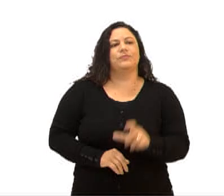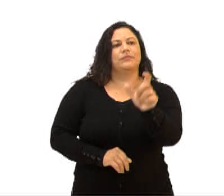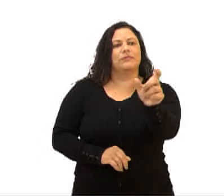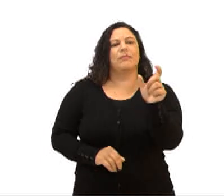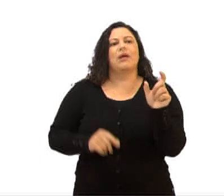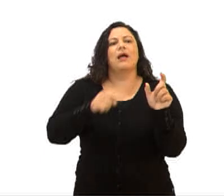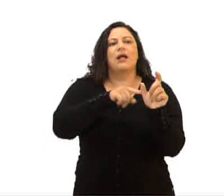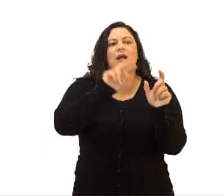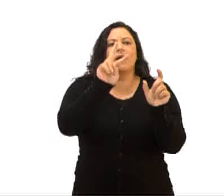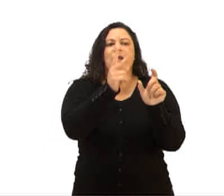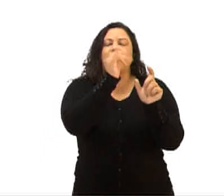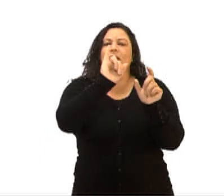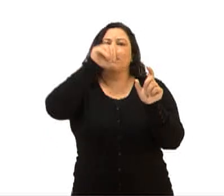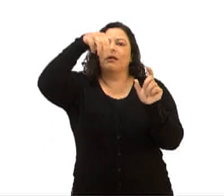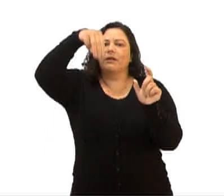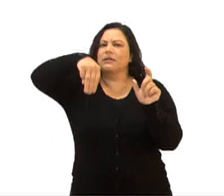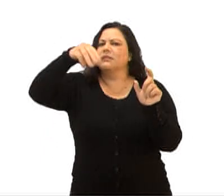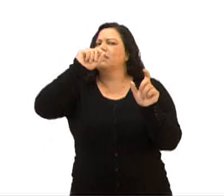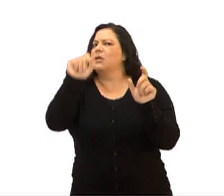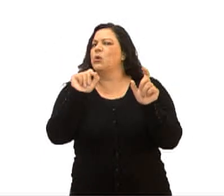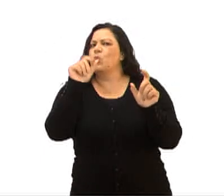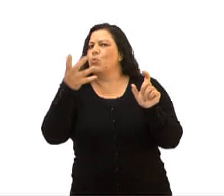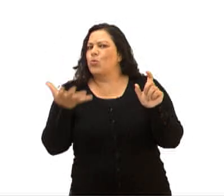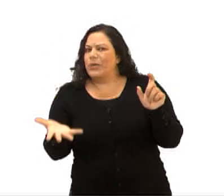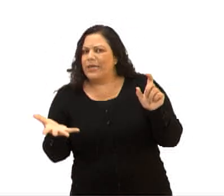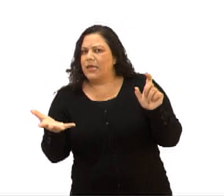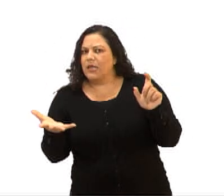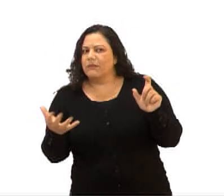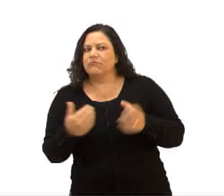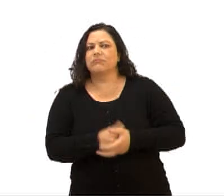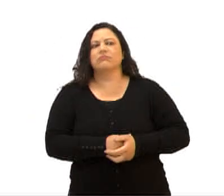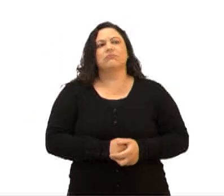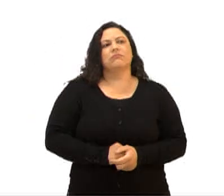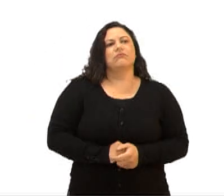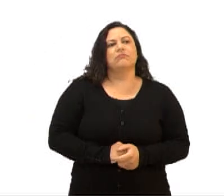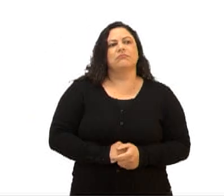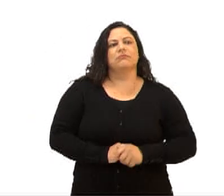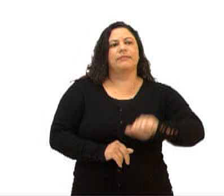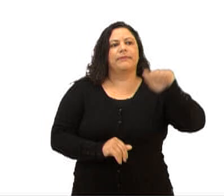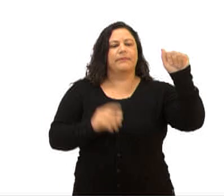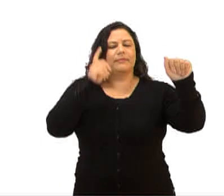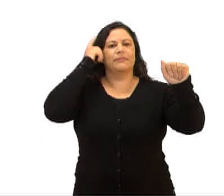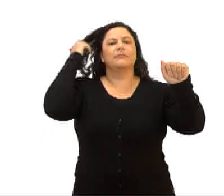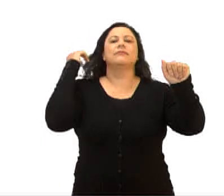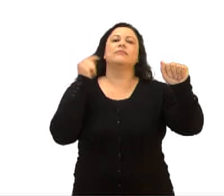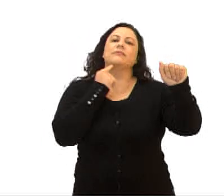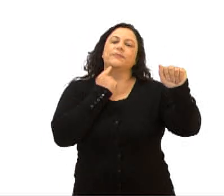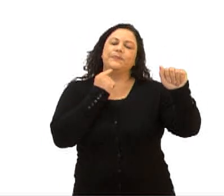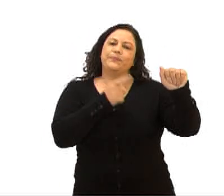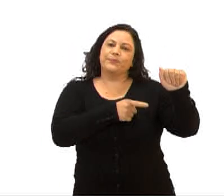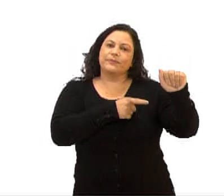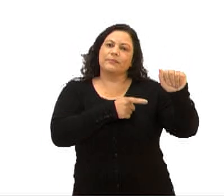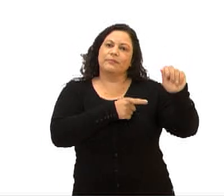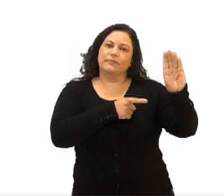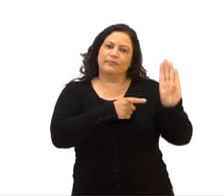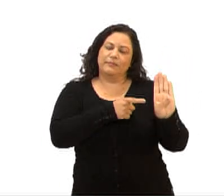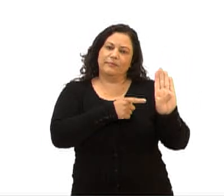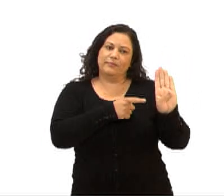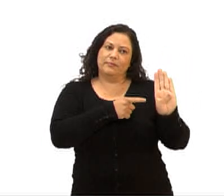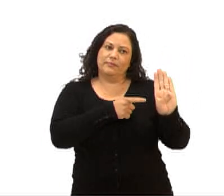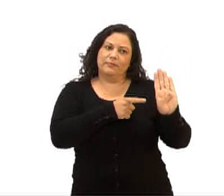him ali do texto se refere a quem? A events, letter A, letter B,